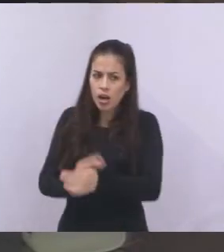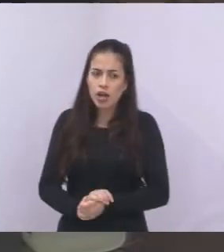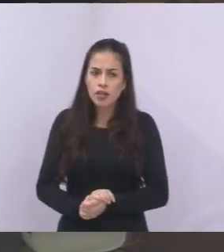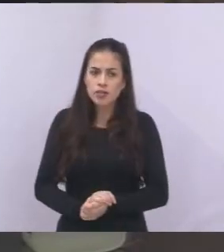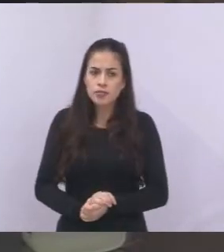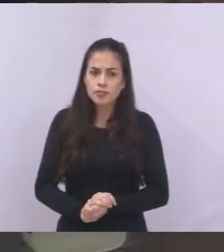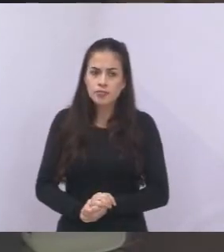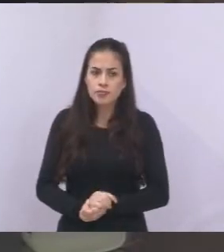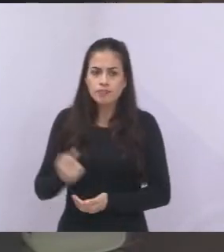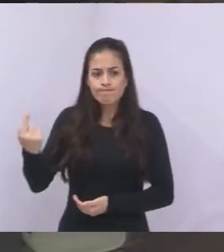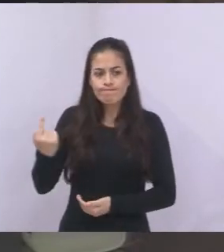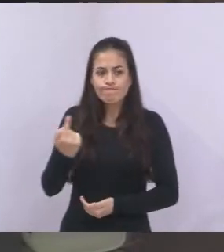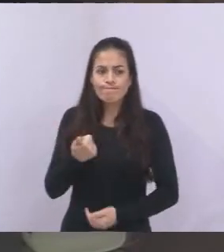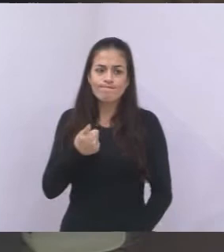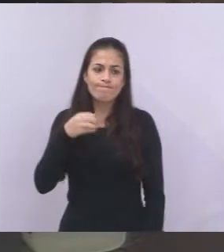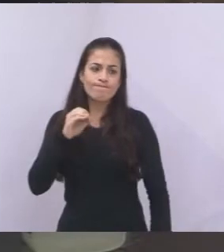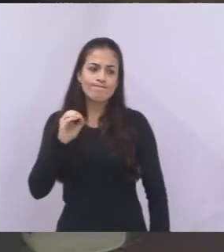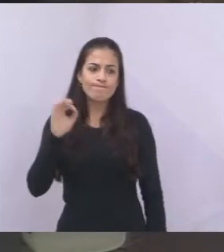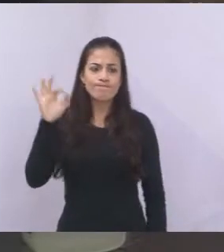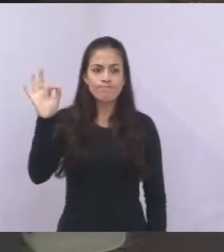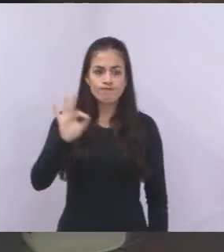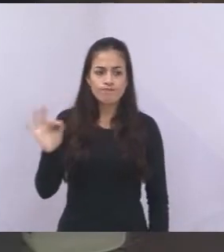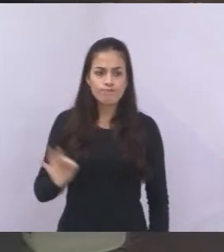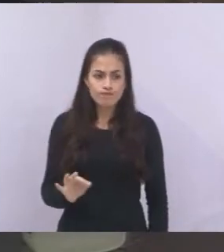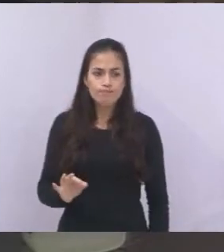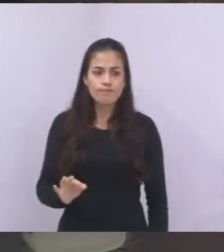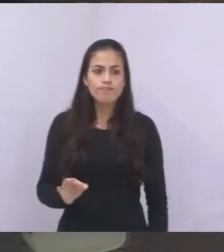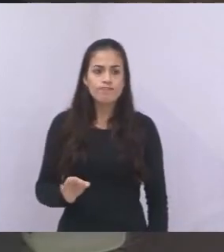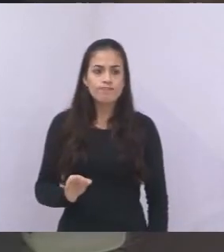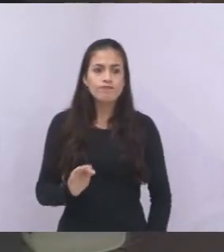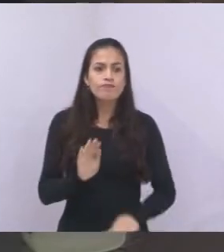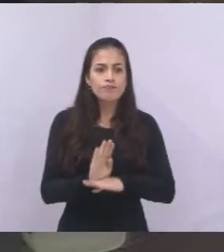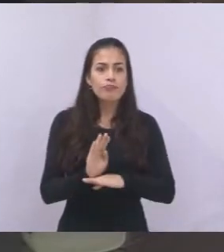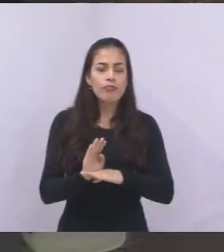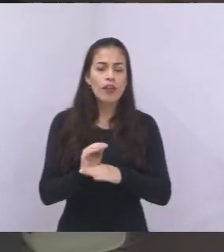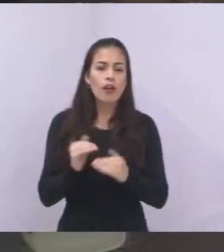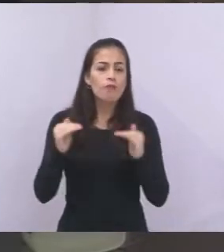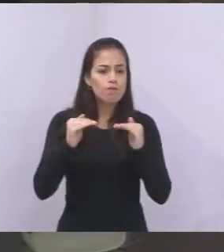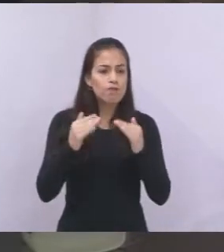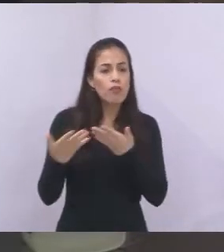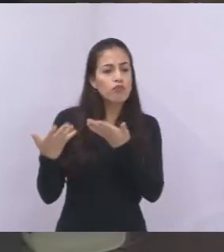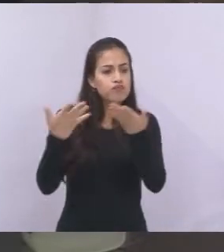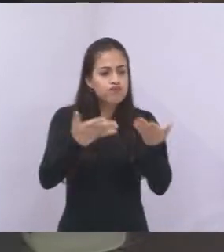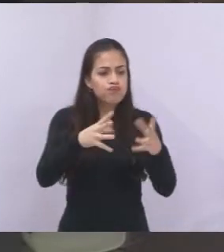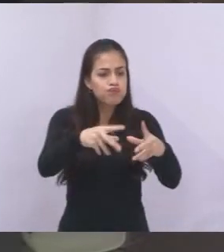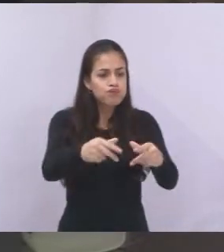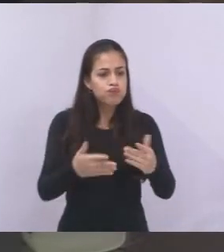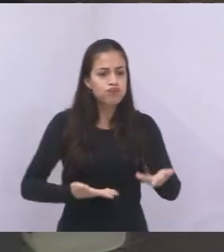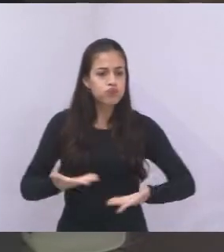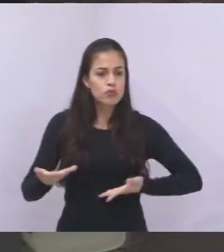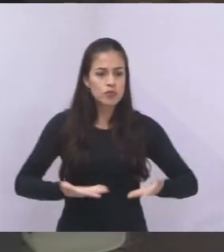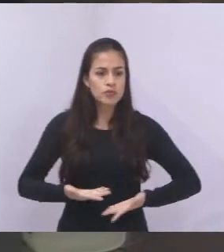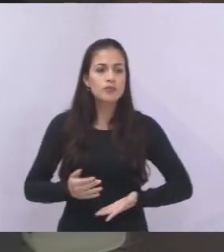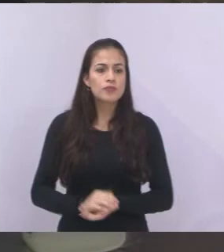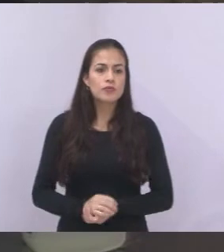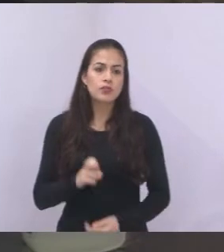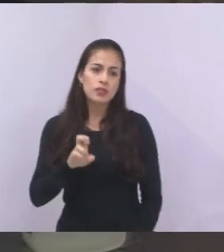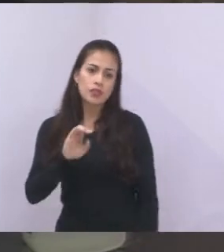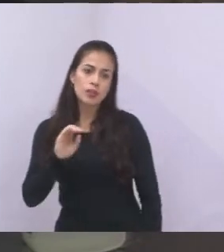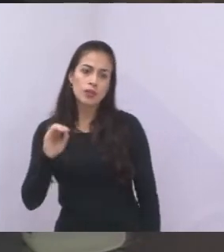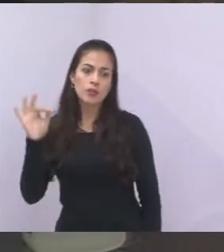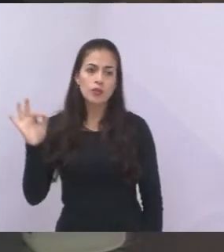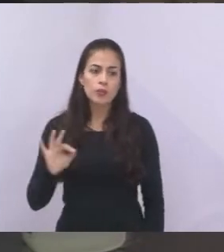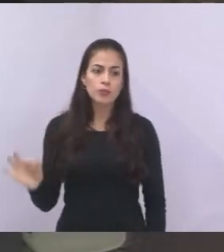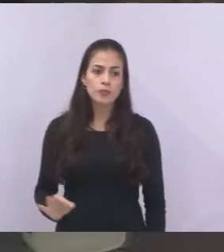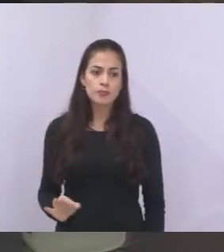aqui 100% favorecendo os servidores, então 50% está favorecendo um e 50% não está